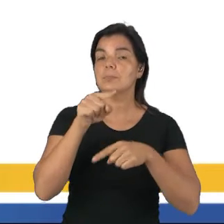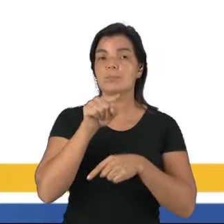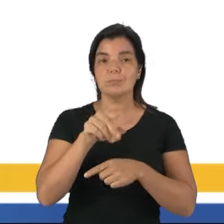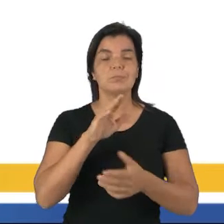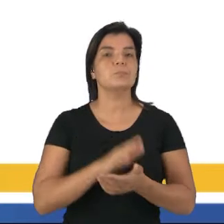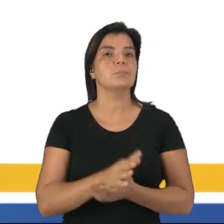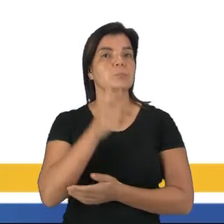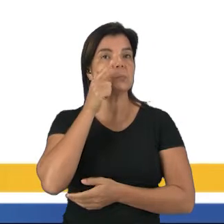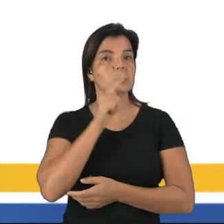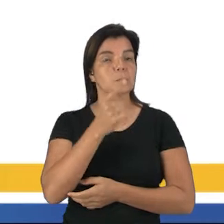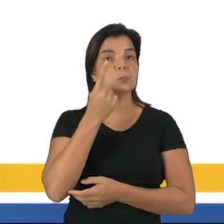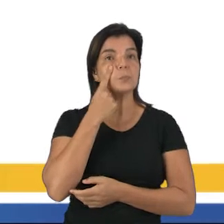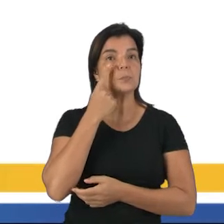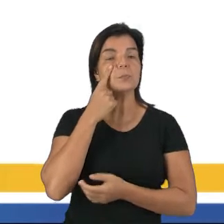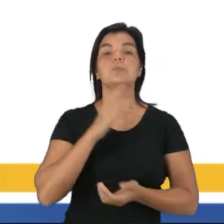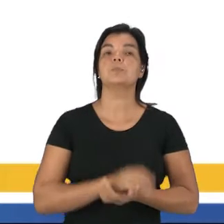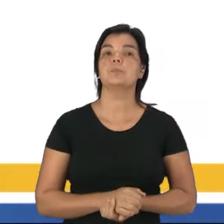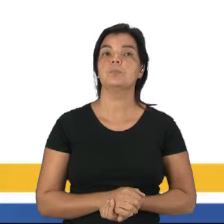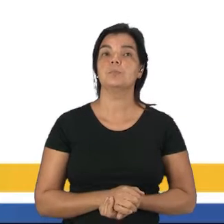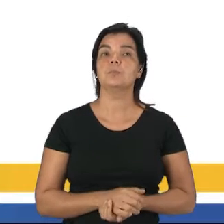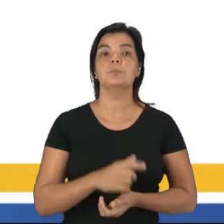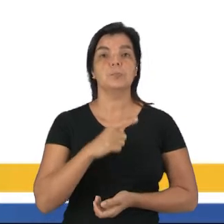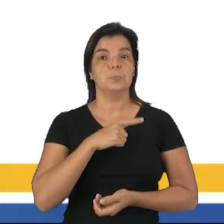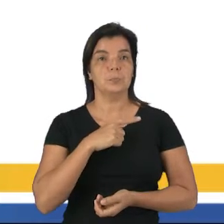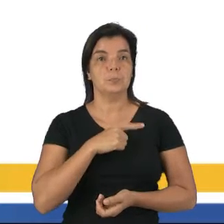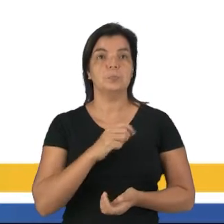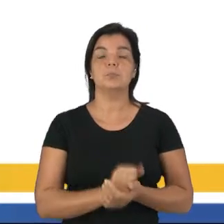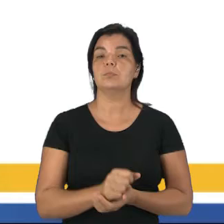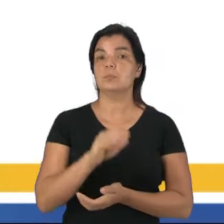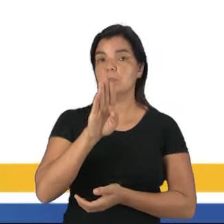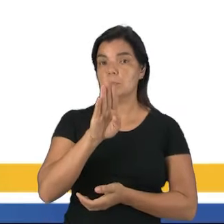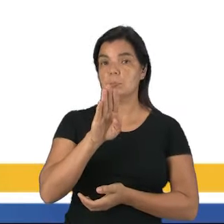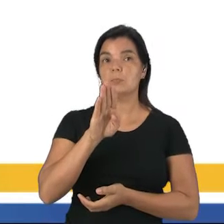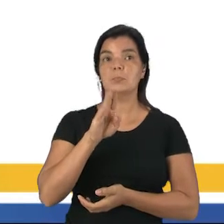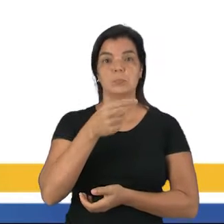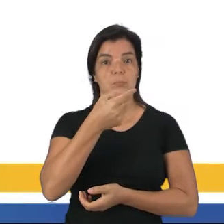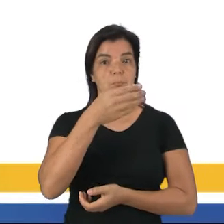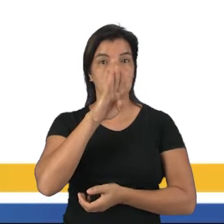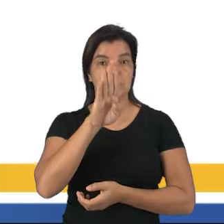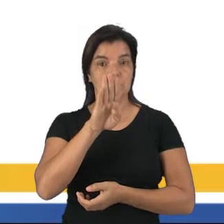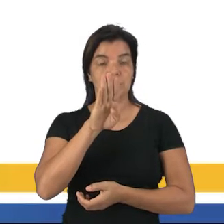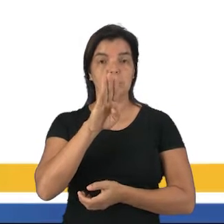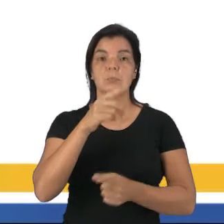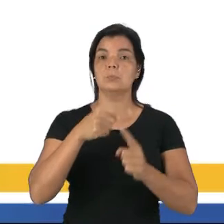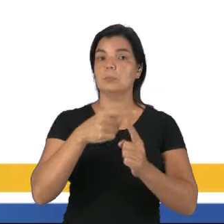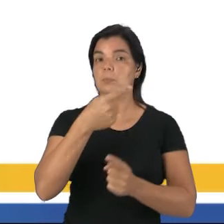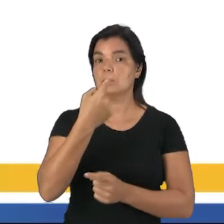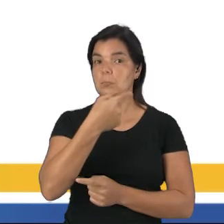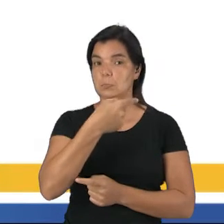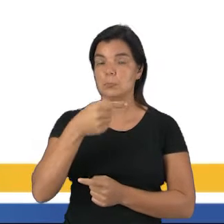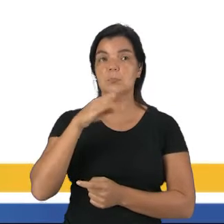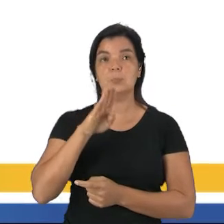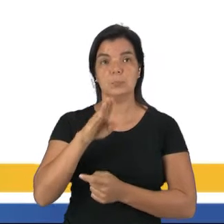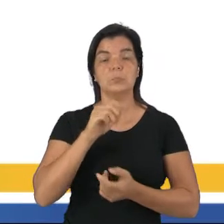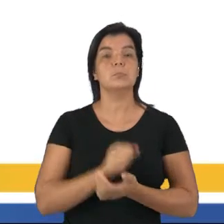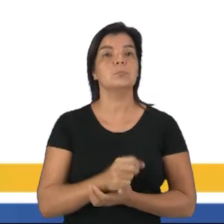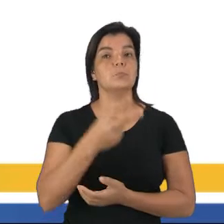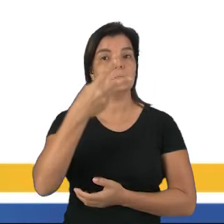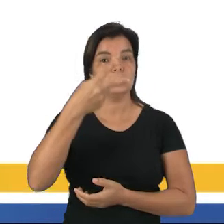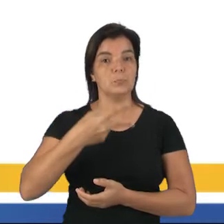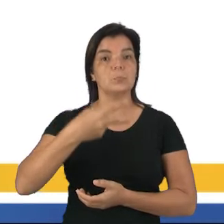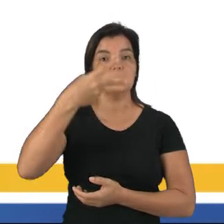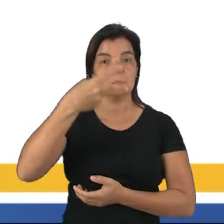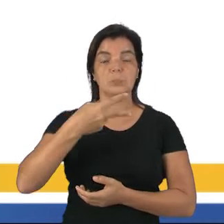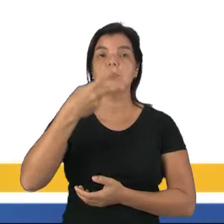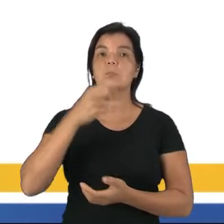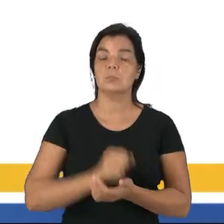você consegue observar que temos mais b e menos b. Veja que temos dois valores opostos, então, e essa